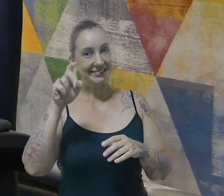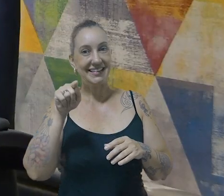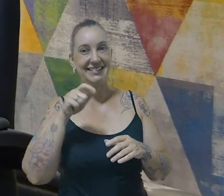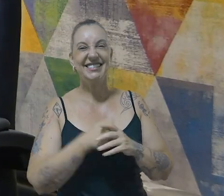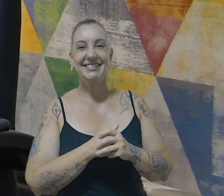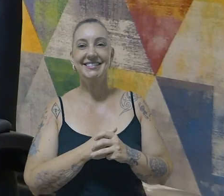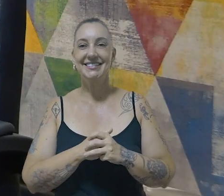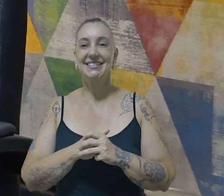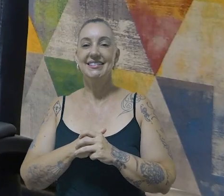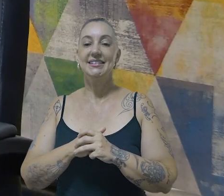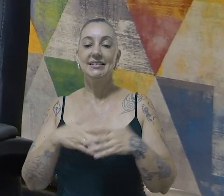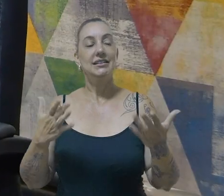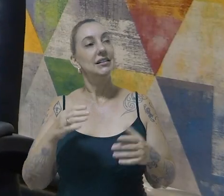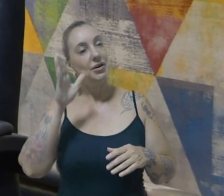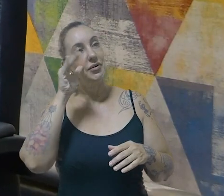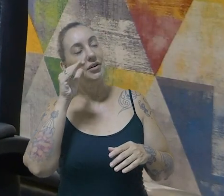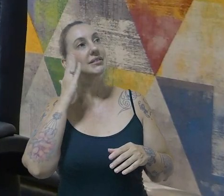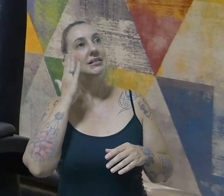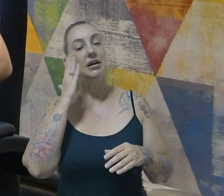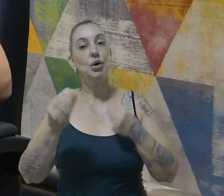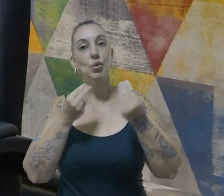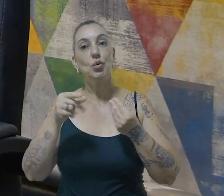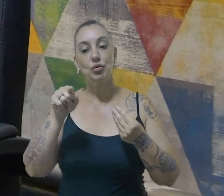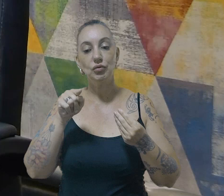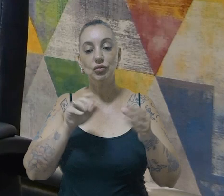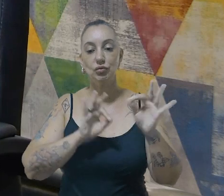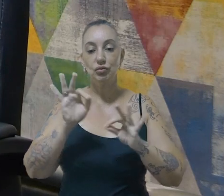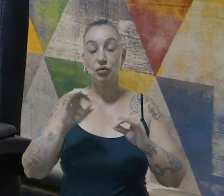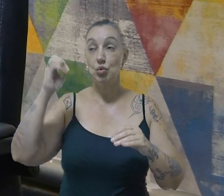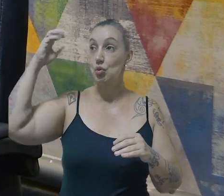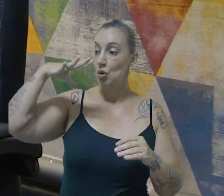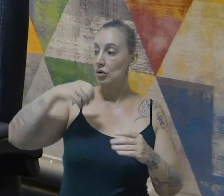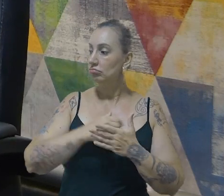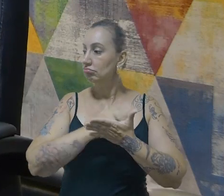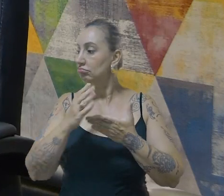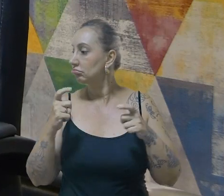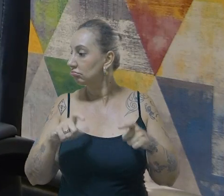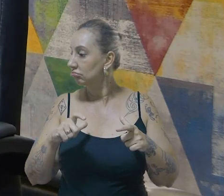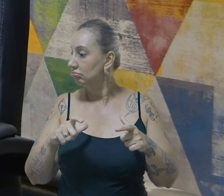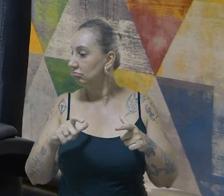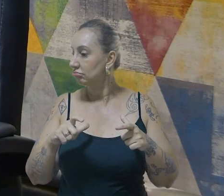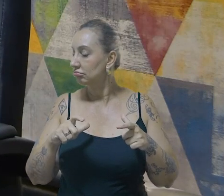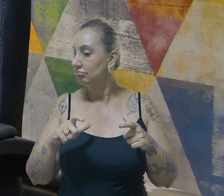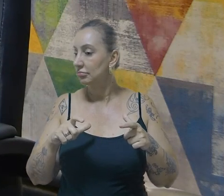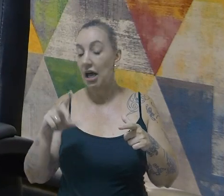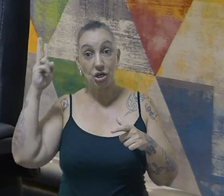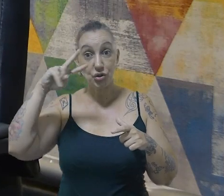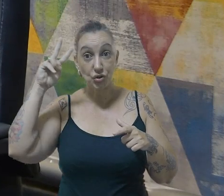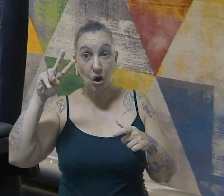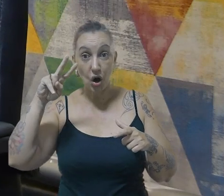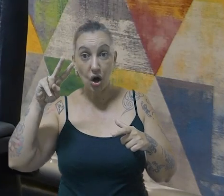exigente eu fiquei curiosa para saber como você monta uma luz você parte de onde assim da dramaturgia da conversa com o